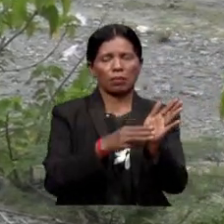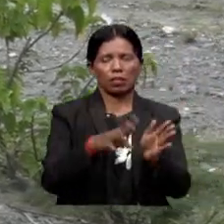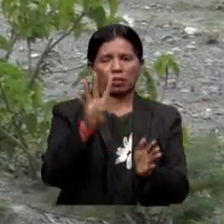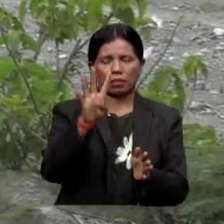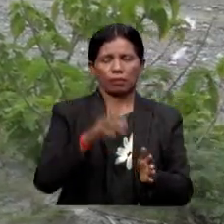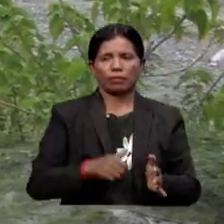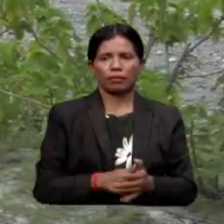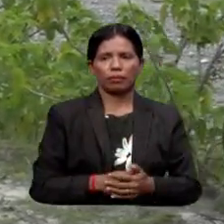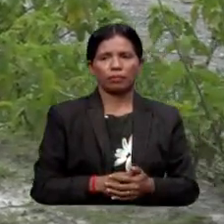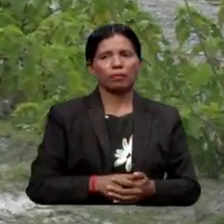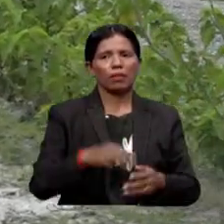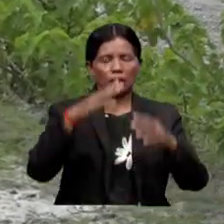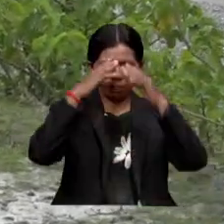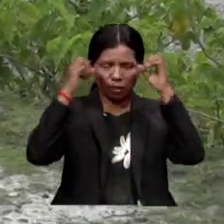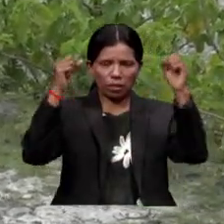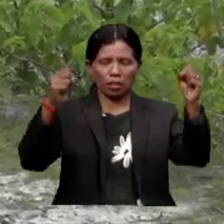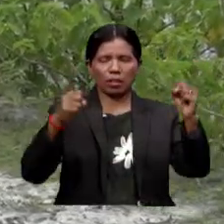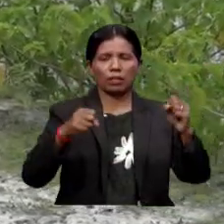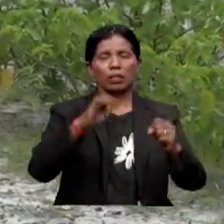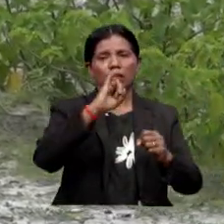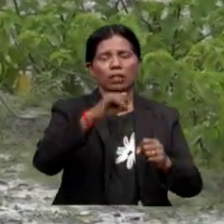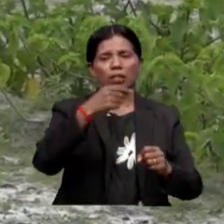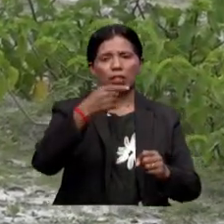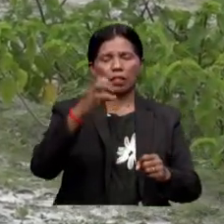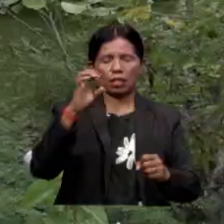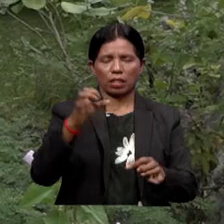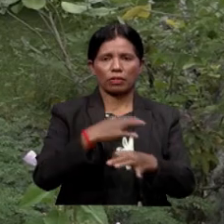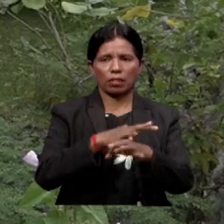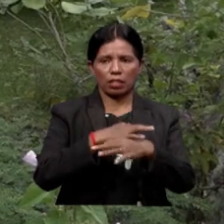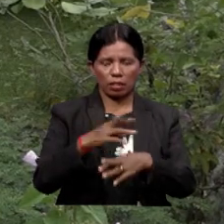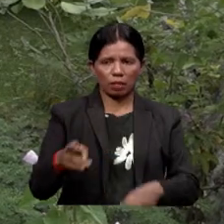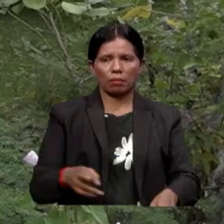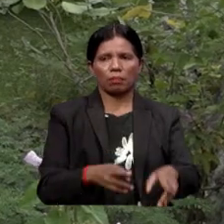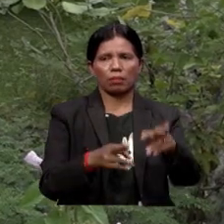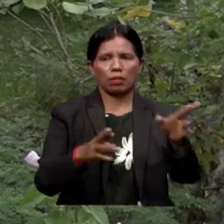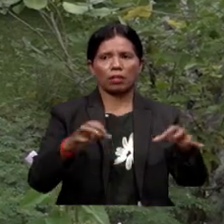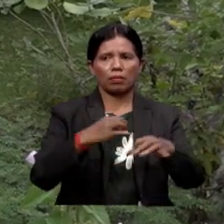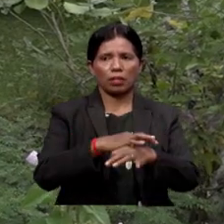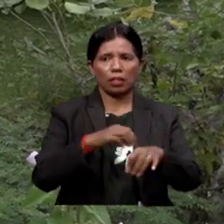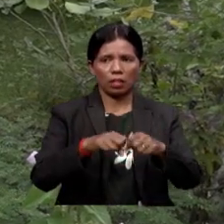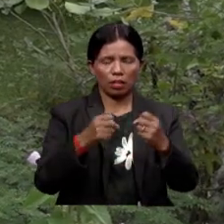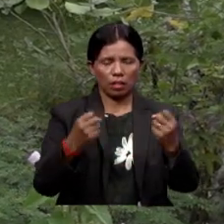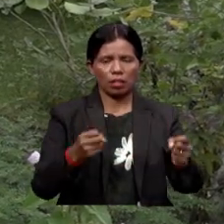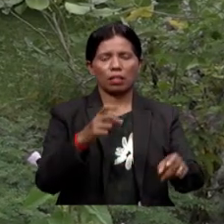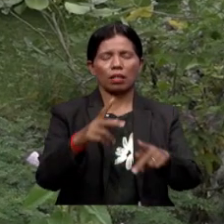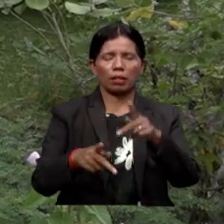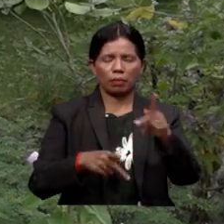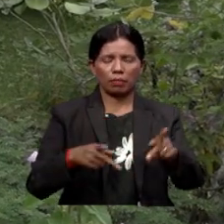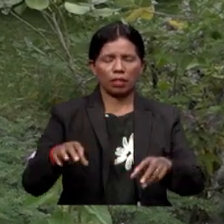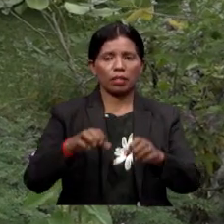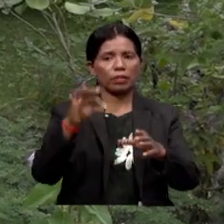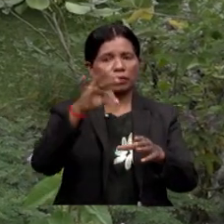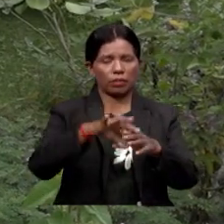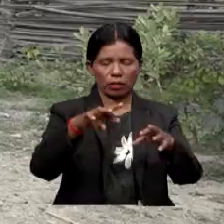orienta ona presidente instituto gestão e equipamentos atu normaliza mota laklo nebe estraga comunidade ni natar i ha loron hat